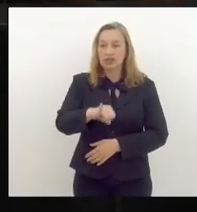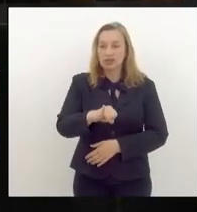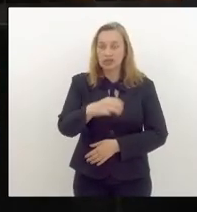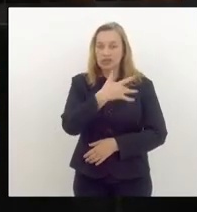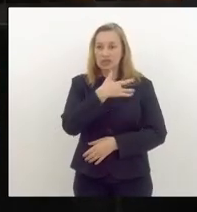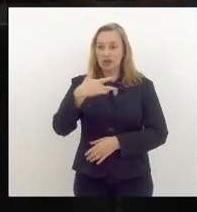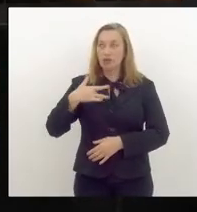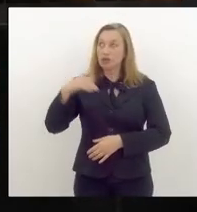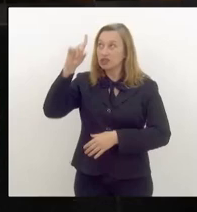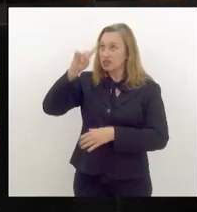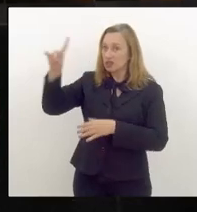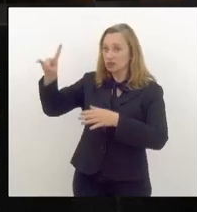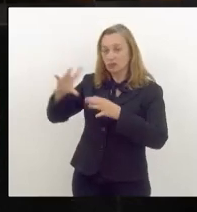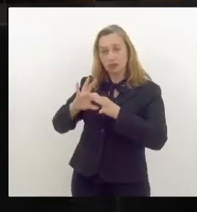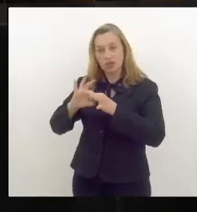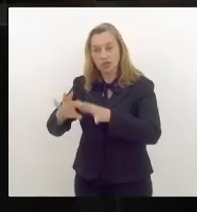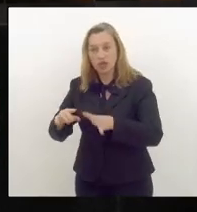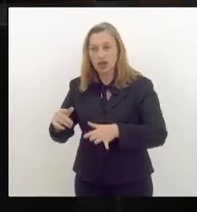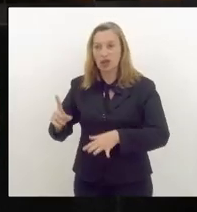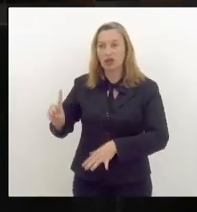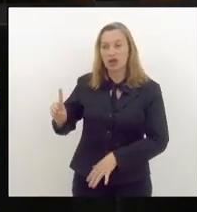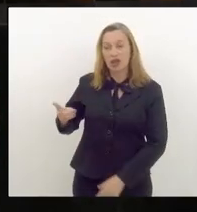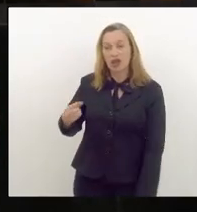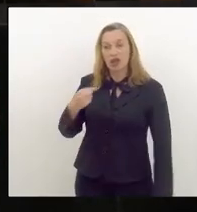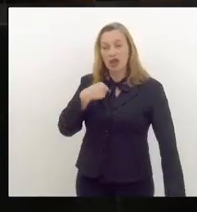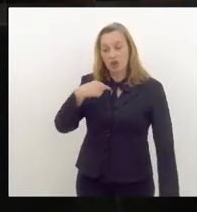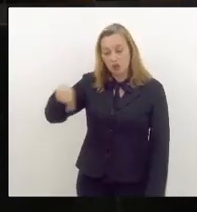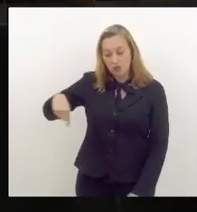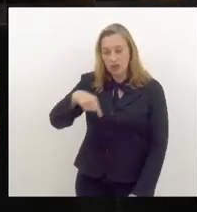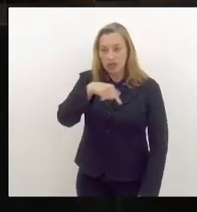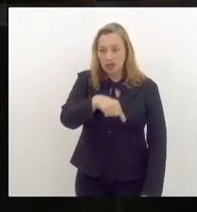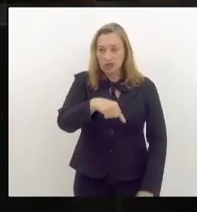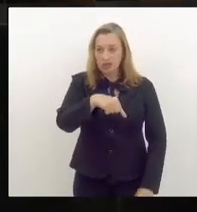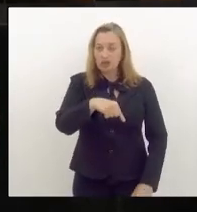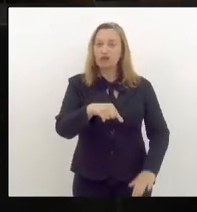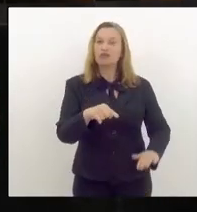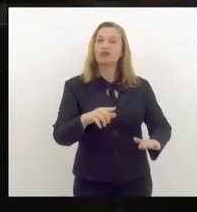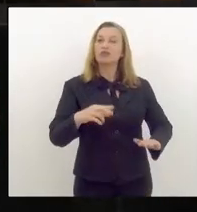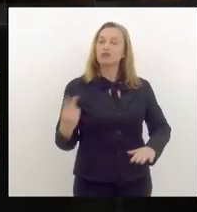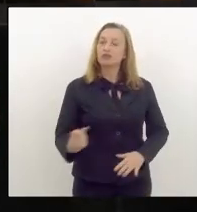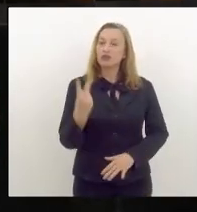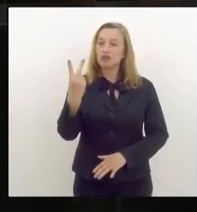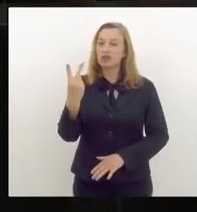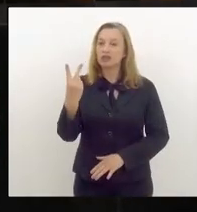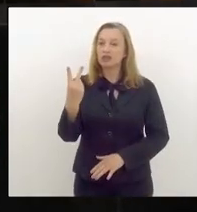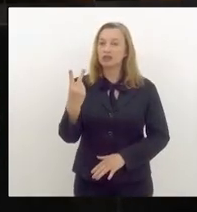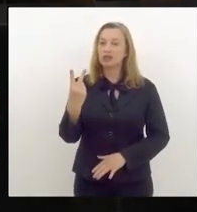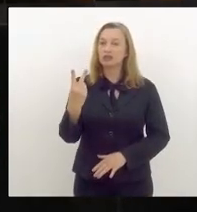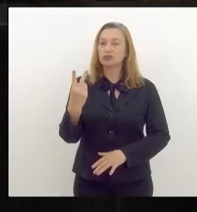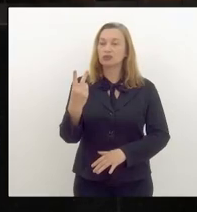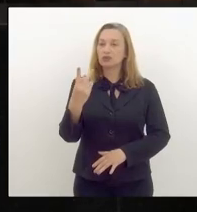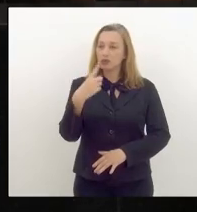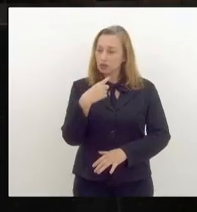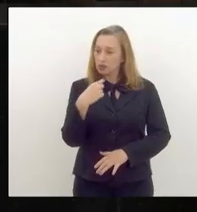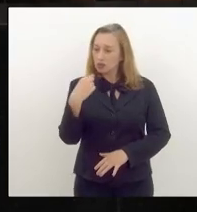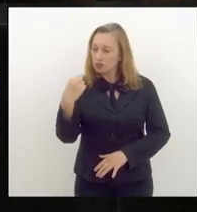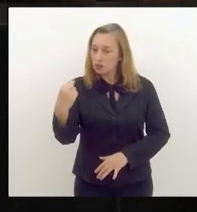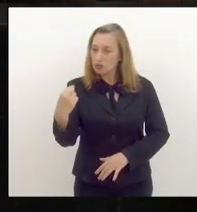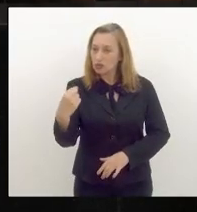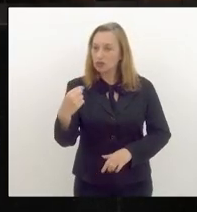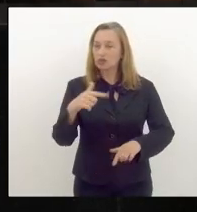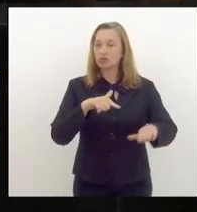permitir eu estarei aqui honrando o mandato que foi me